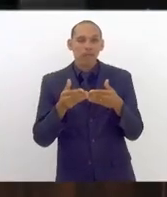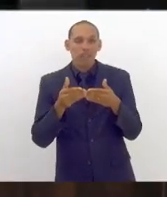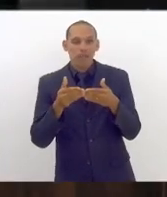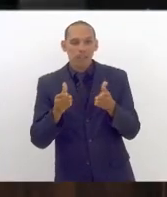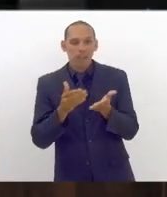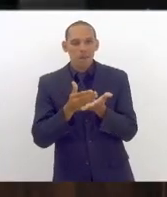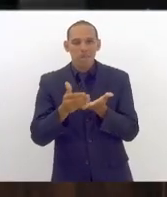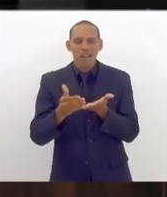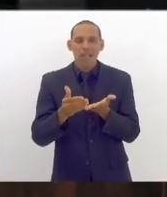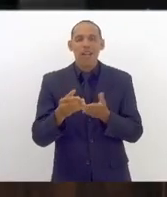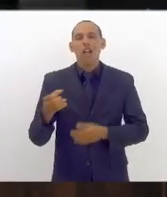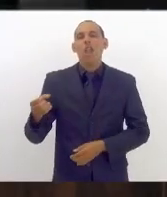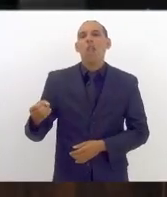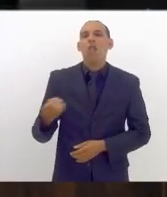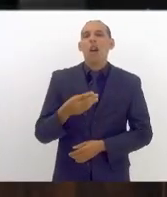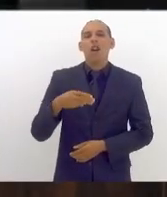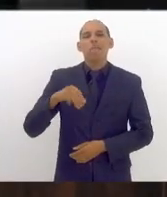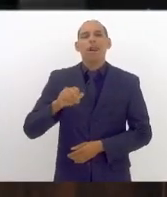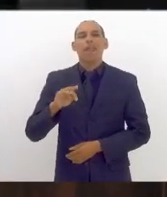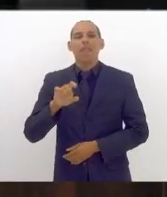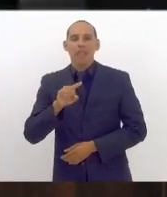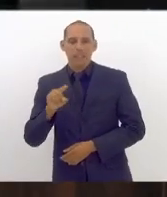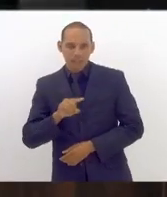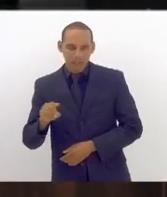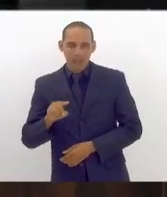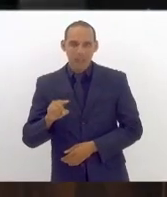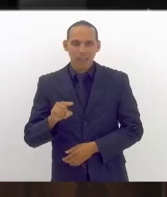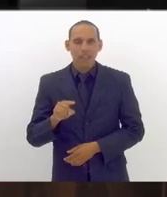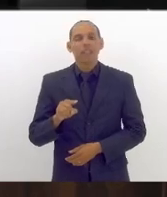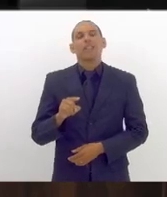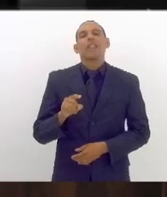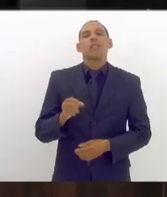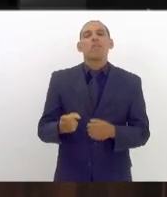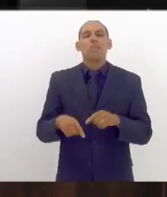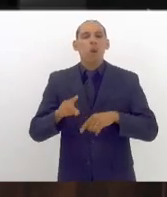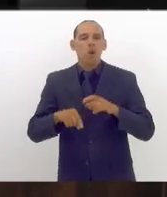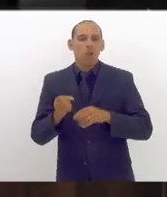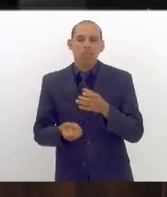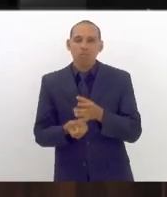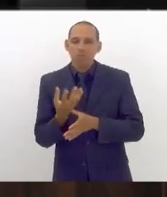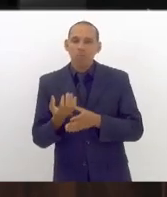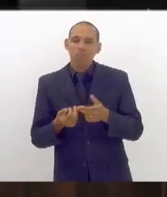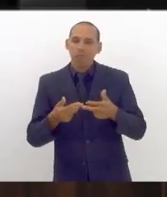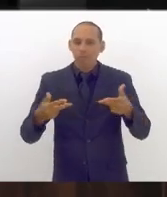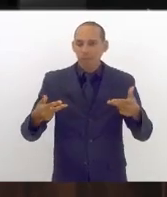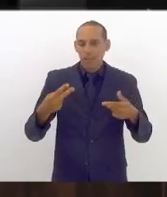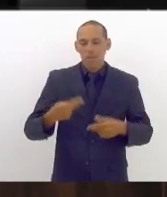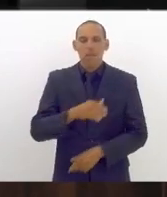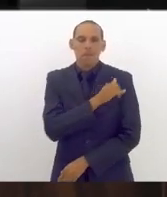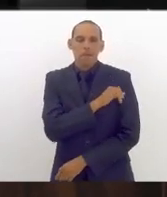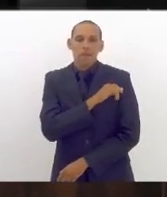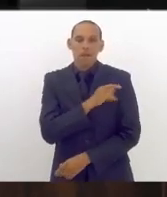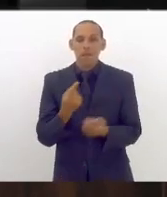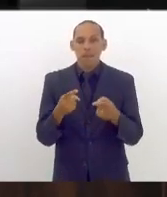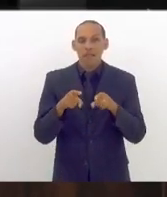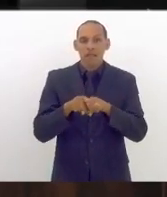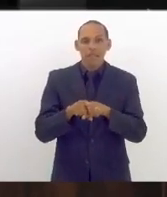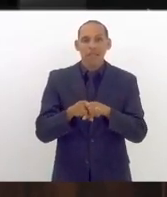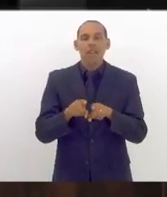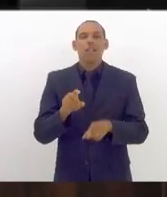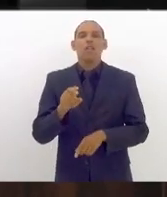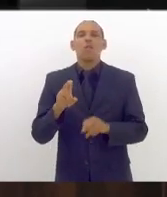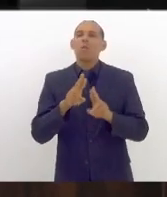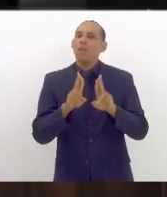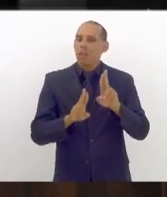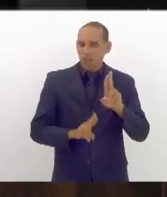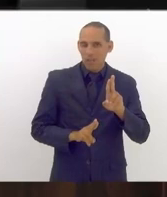ao lançamento da nova Matriz em sumir produto do Estado do Rio de Janeiro elaborada numa parceria entre as Universidade Federal do